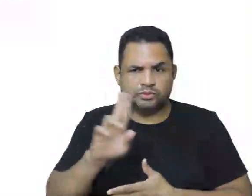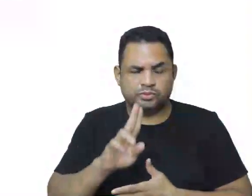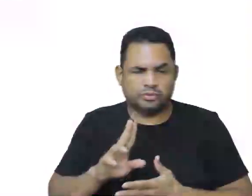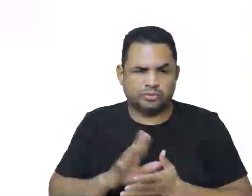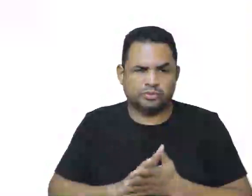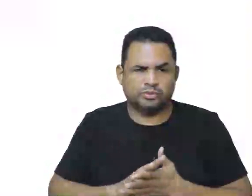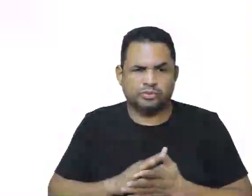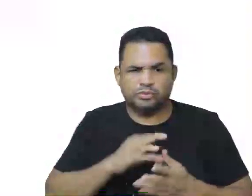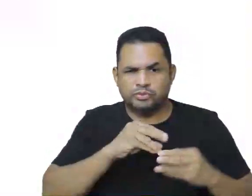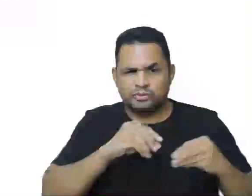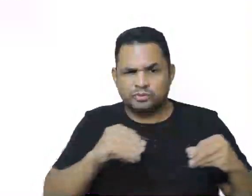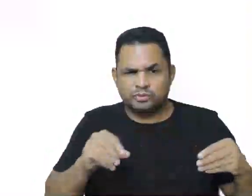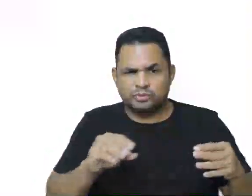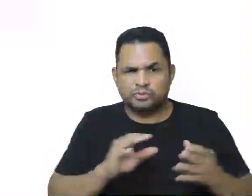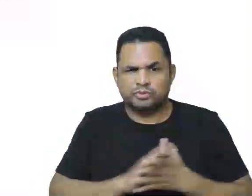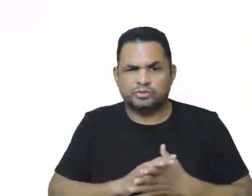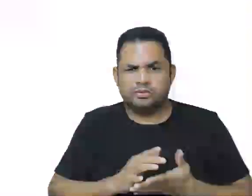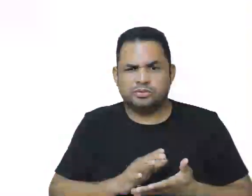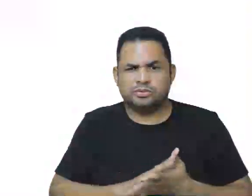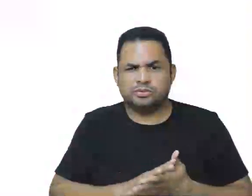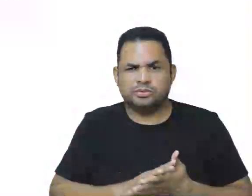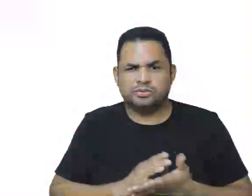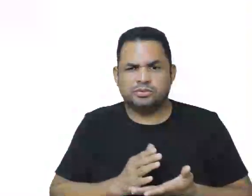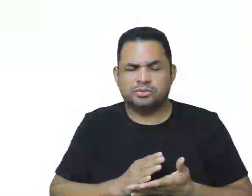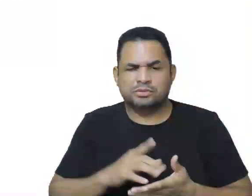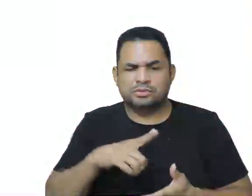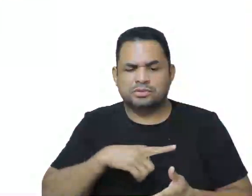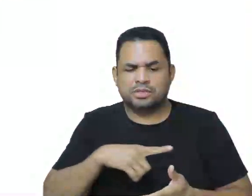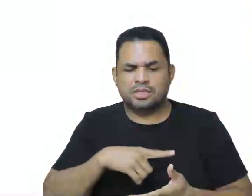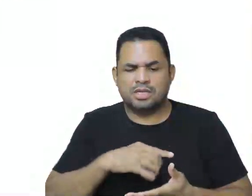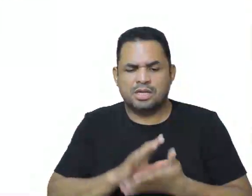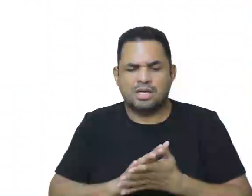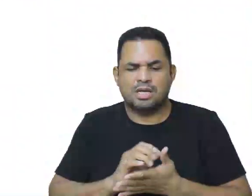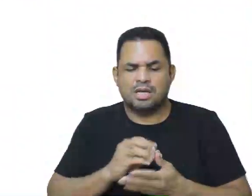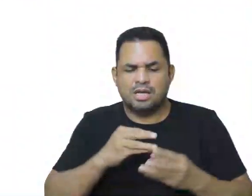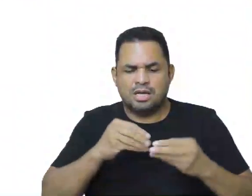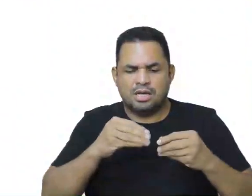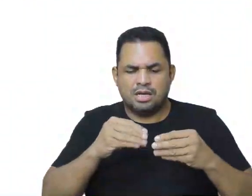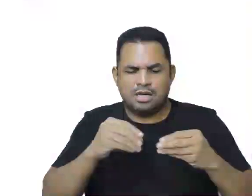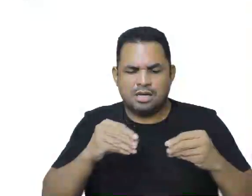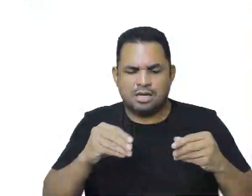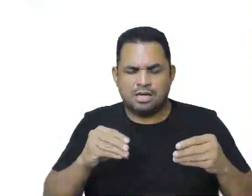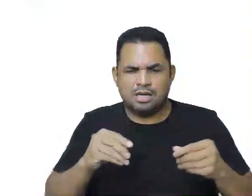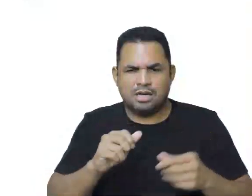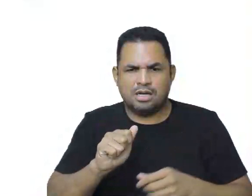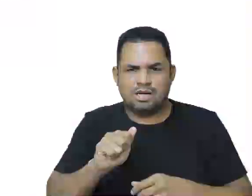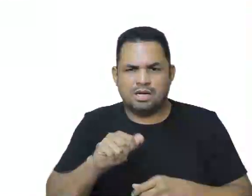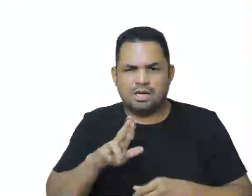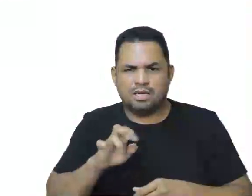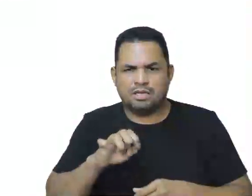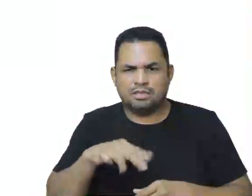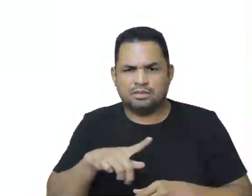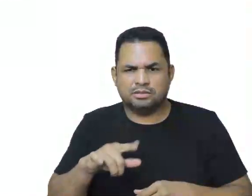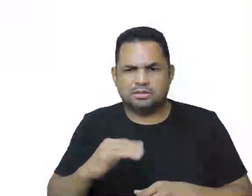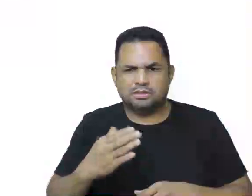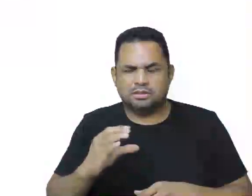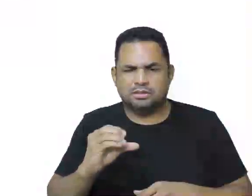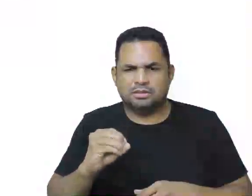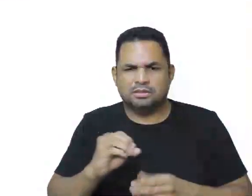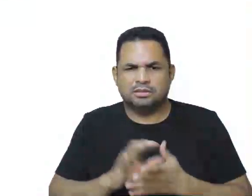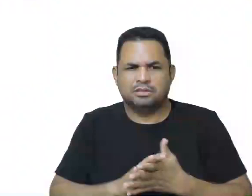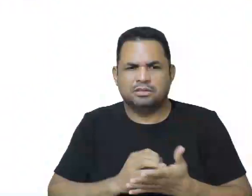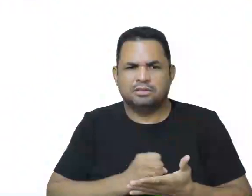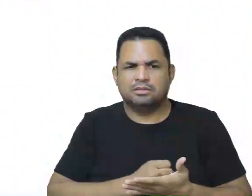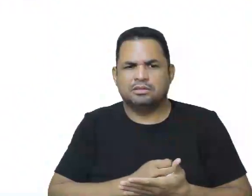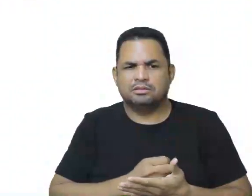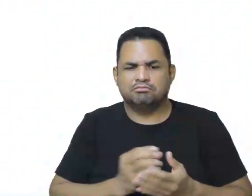solo em terrenos arenosos leva a um processo de arenização, que seria o quê? A concentração